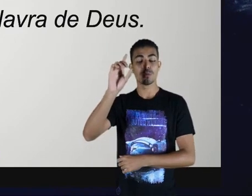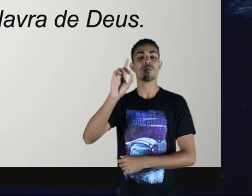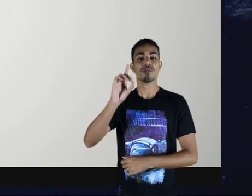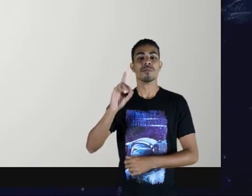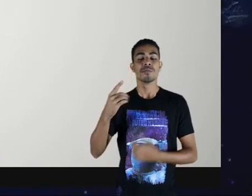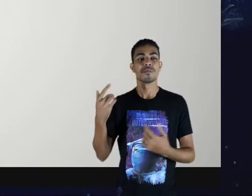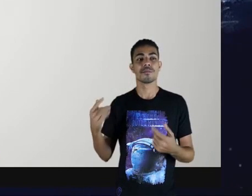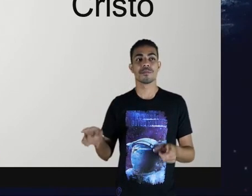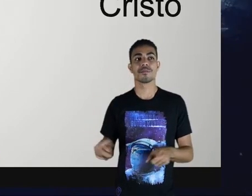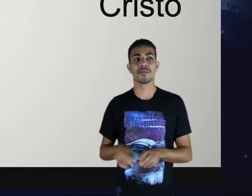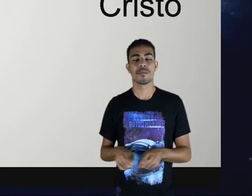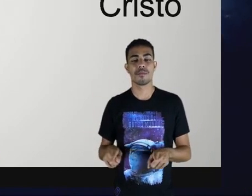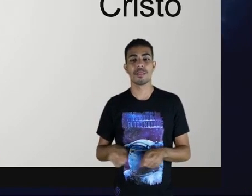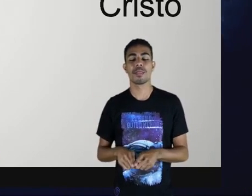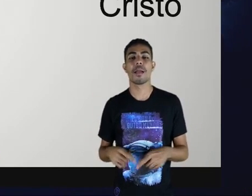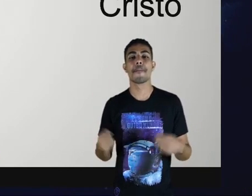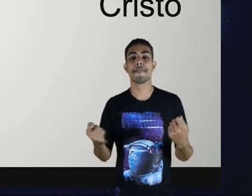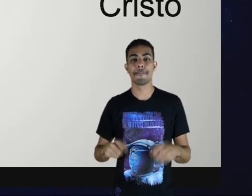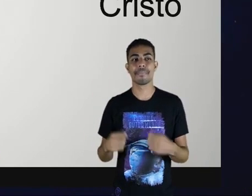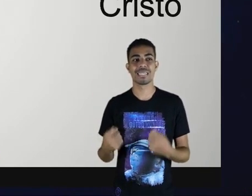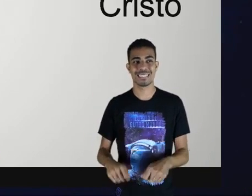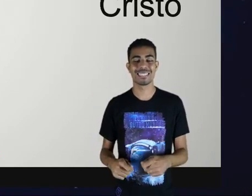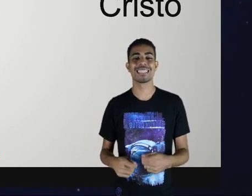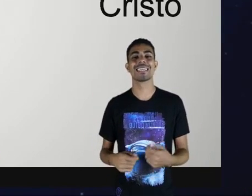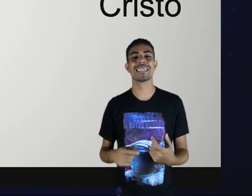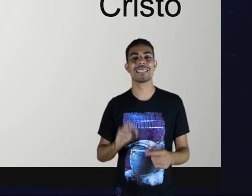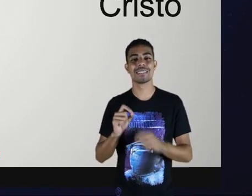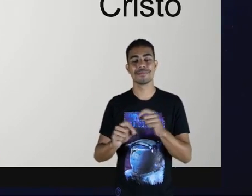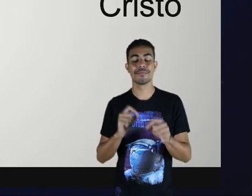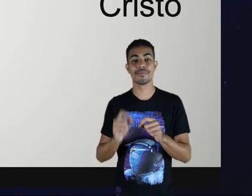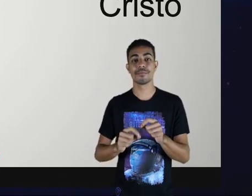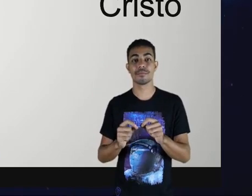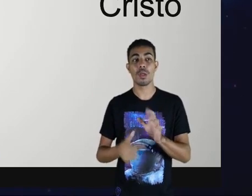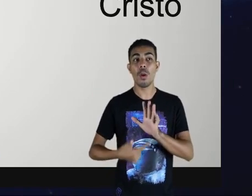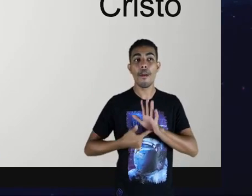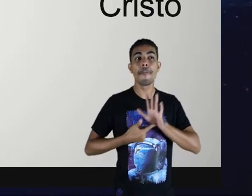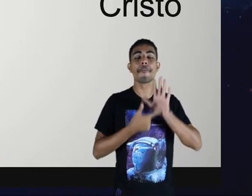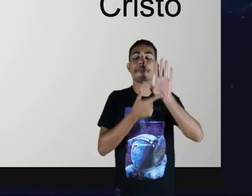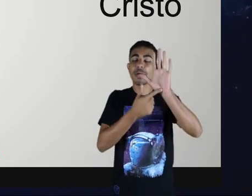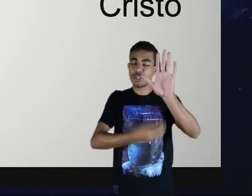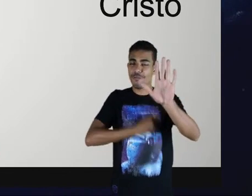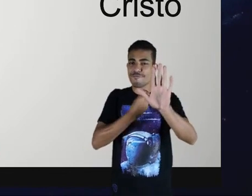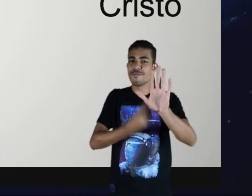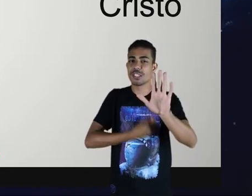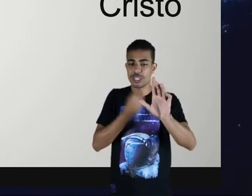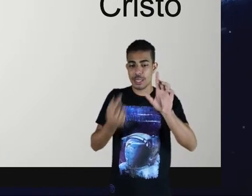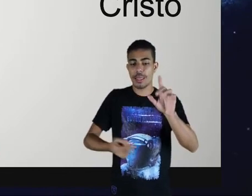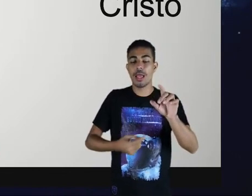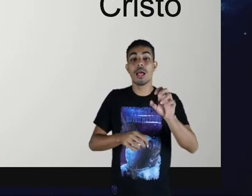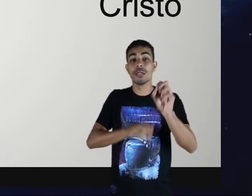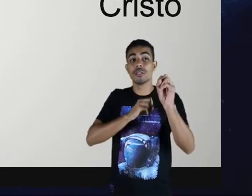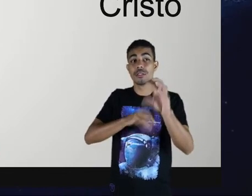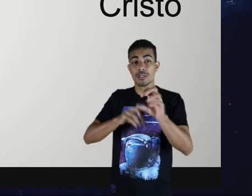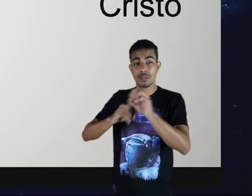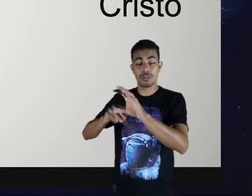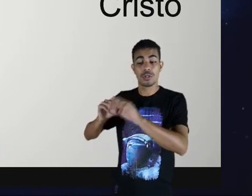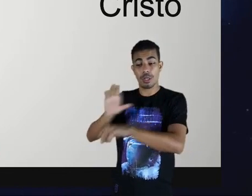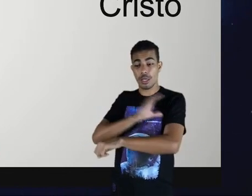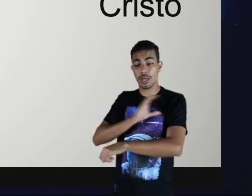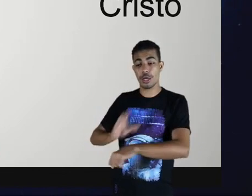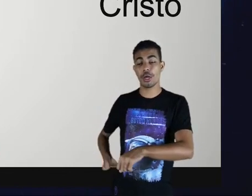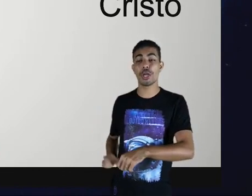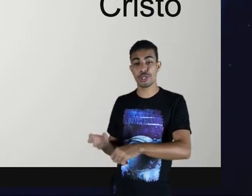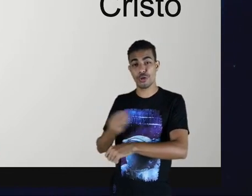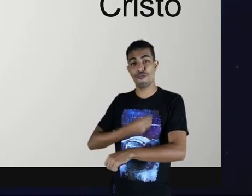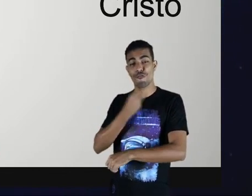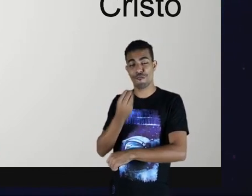Deus. Tomai isso, é parte importante para salientar a vida e os ensinos de Cristo